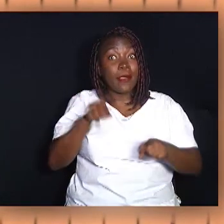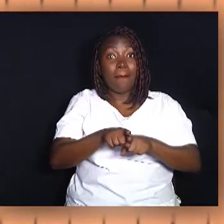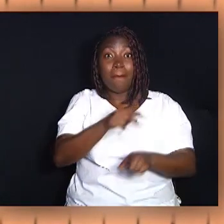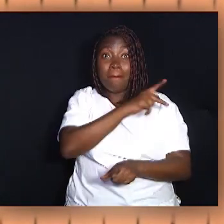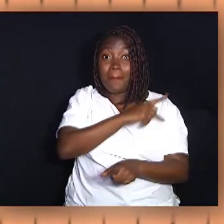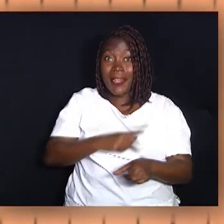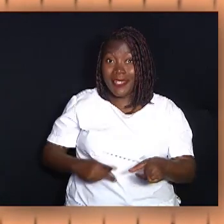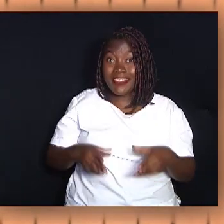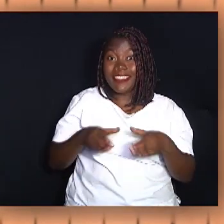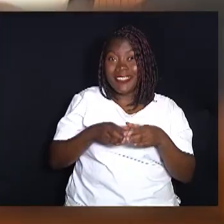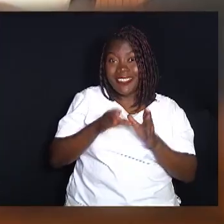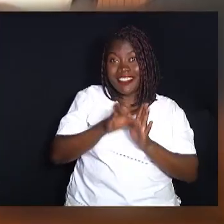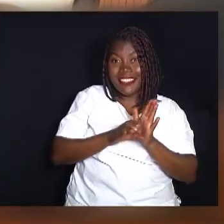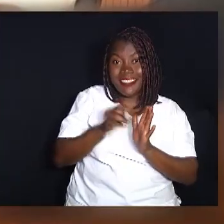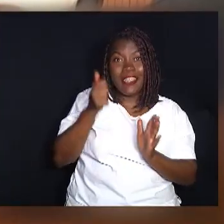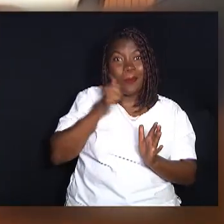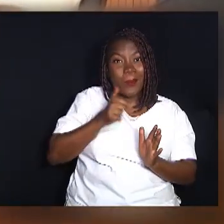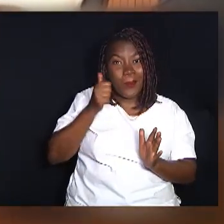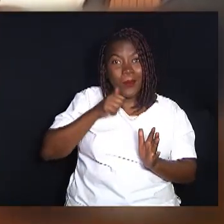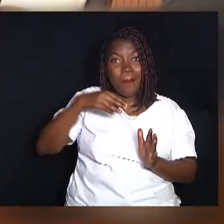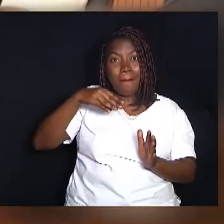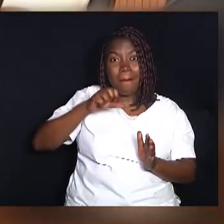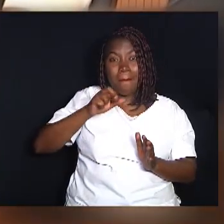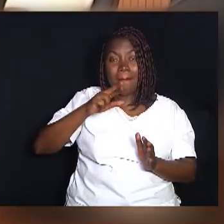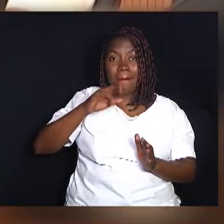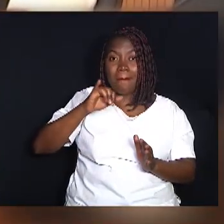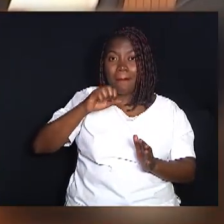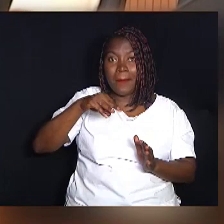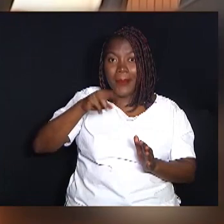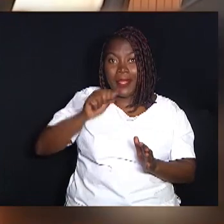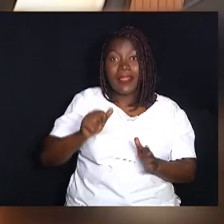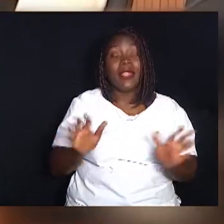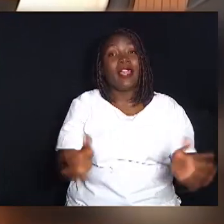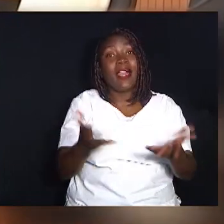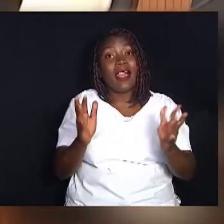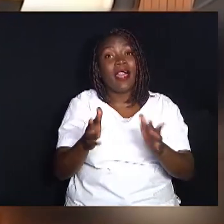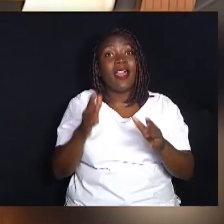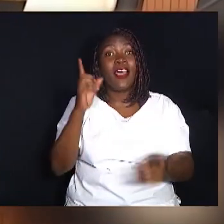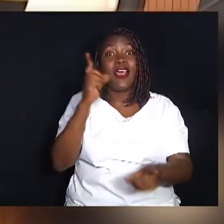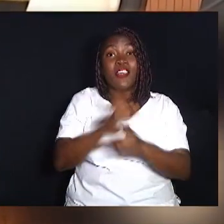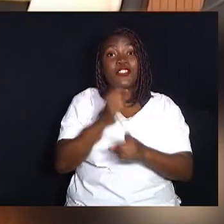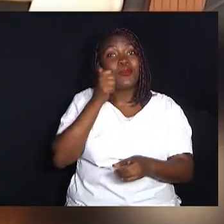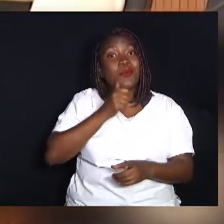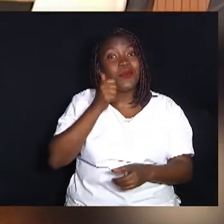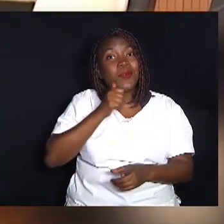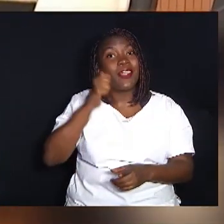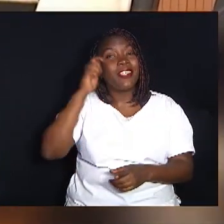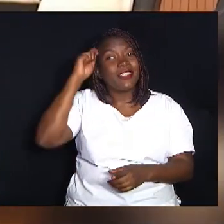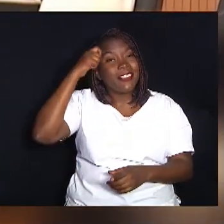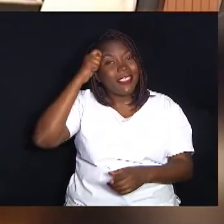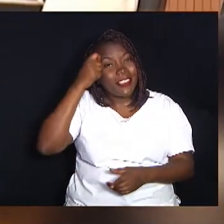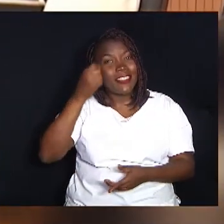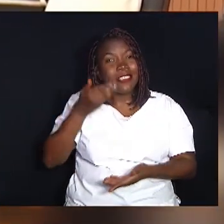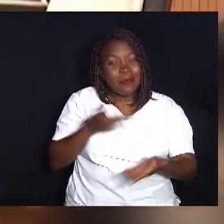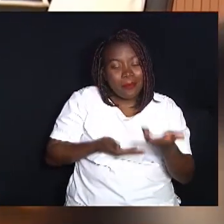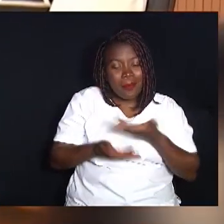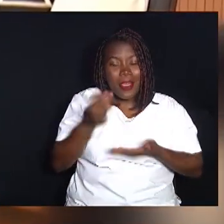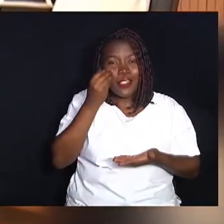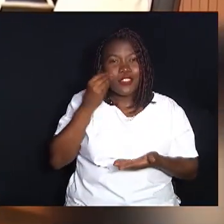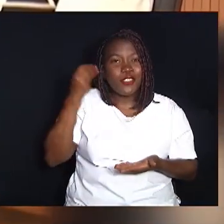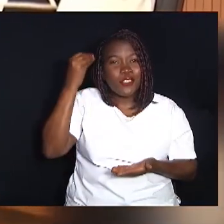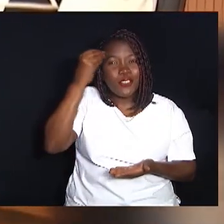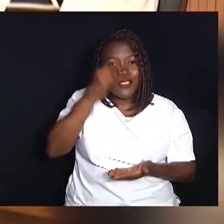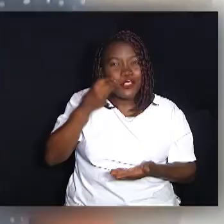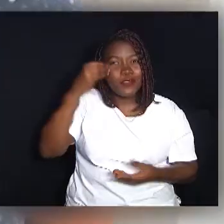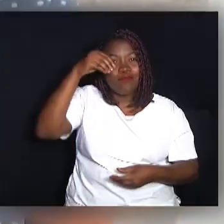da Mulher, Mariana Conte, promoveu o encontro de mulheres negras para compartilhar histórias e vivências memoráveis na cidade